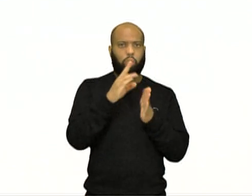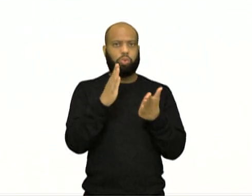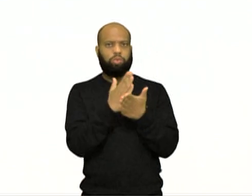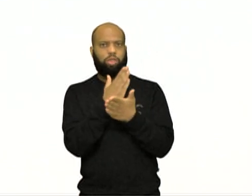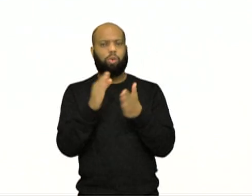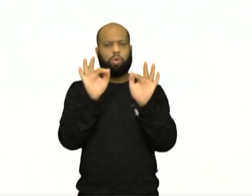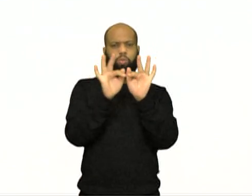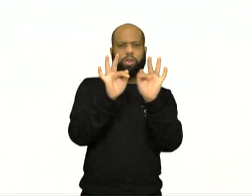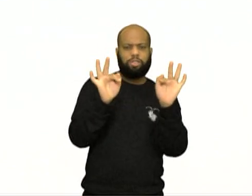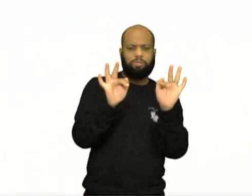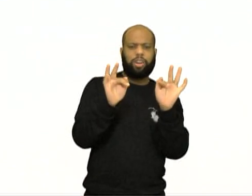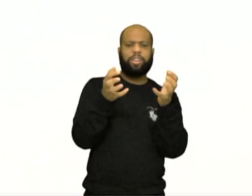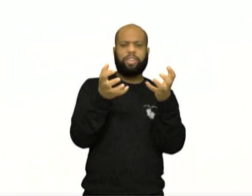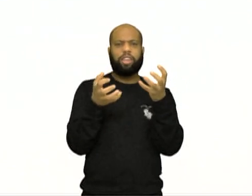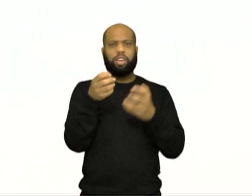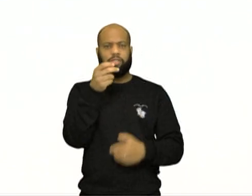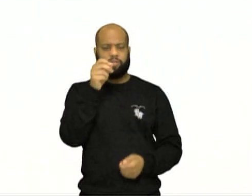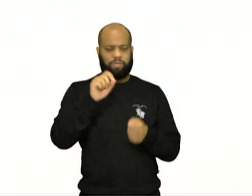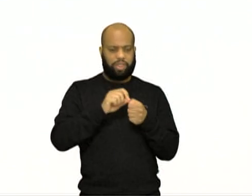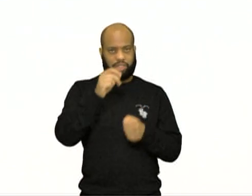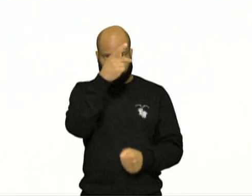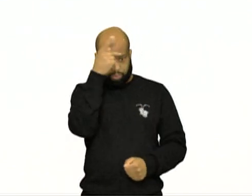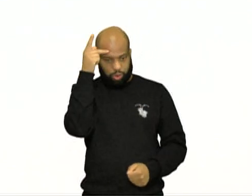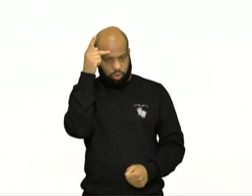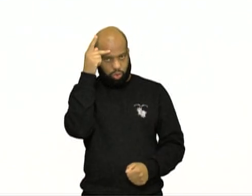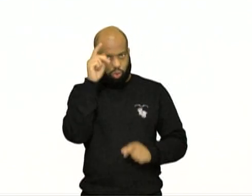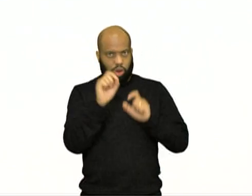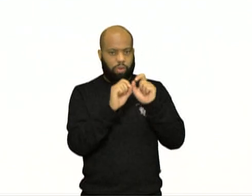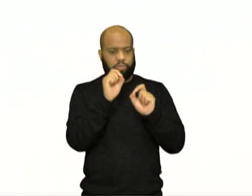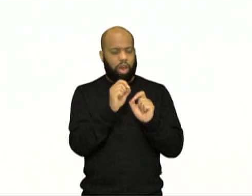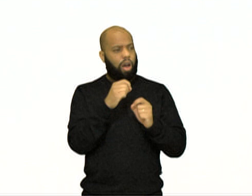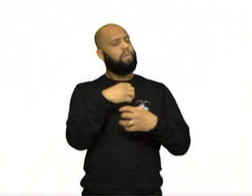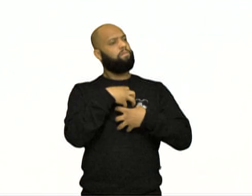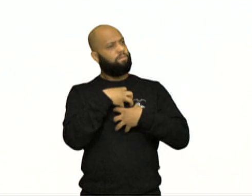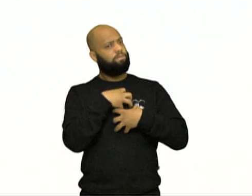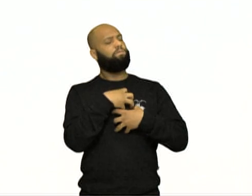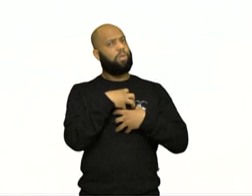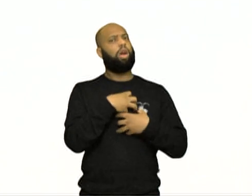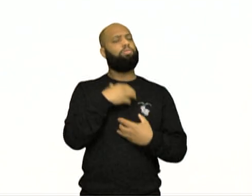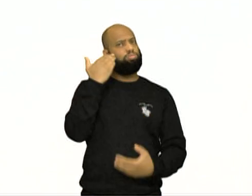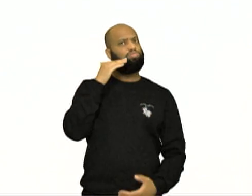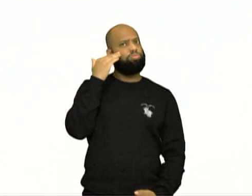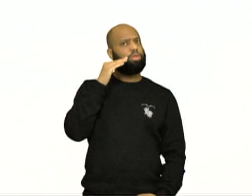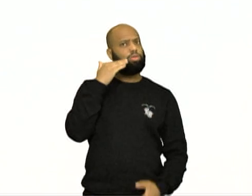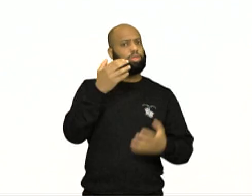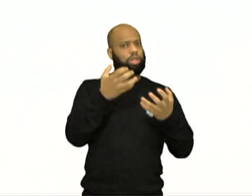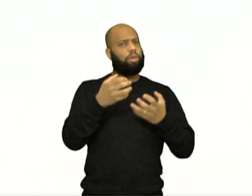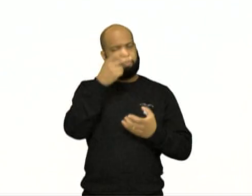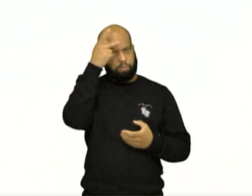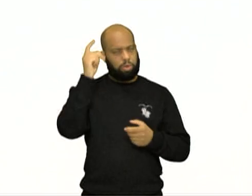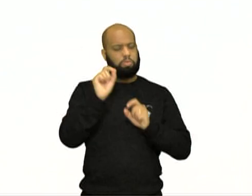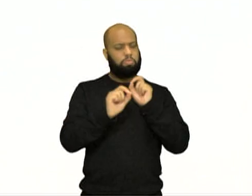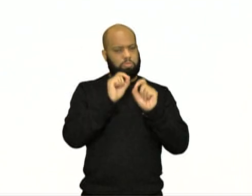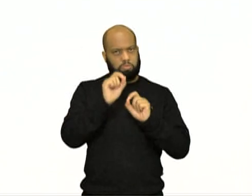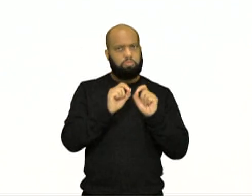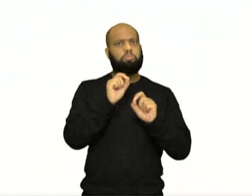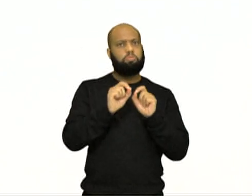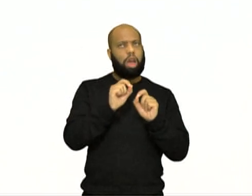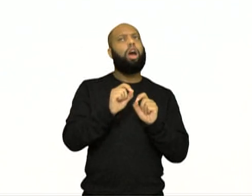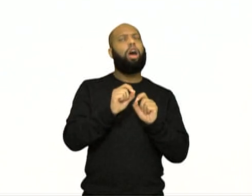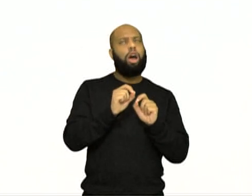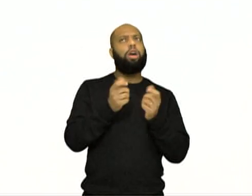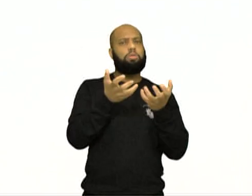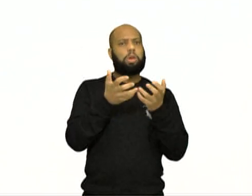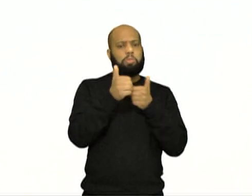efeitos e sentido, a fim de compreender a finalidade do uso desses recursos. Então, ele vai trabalhar nessa aula com